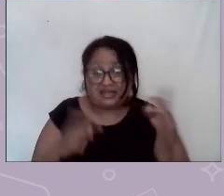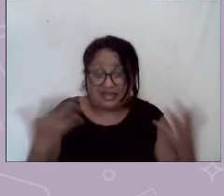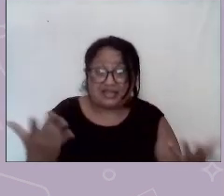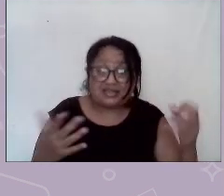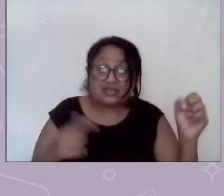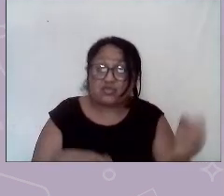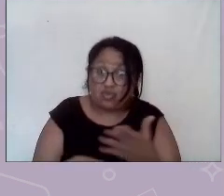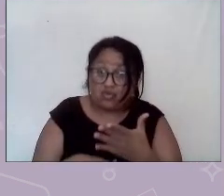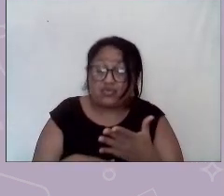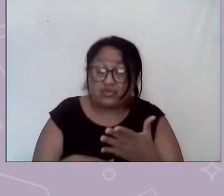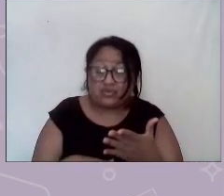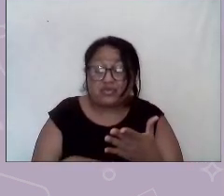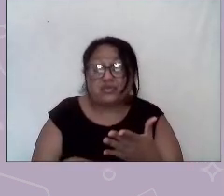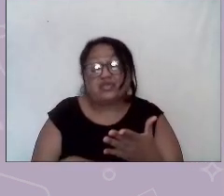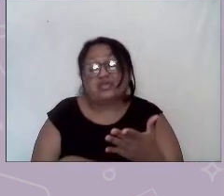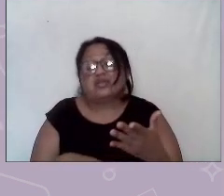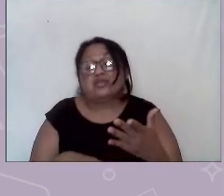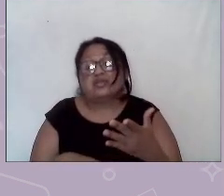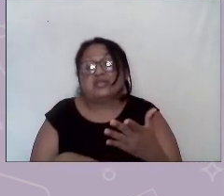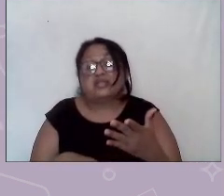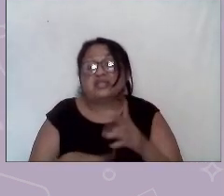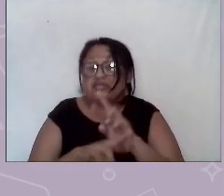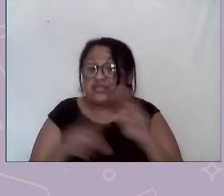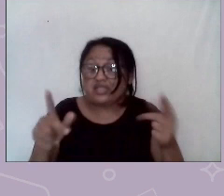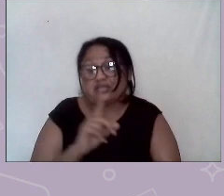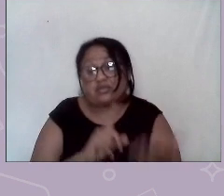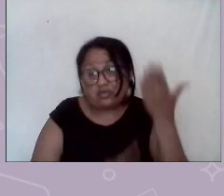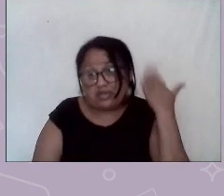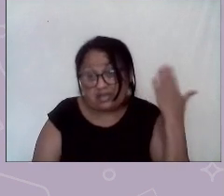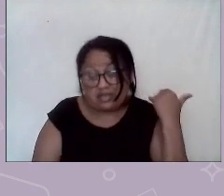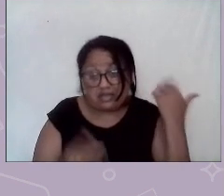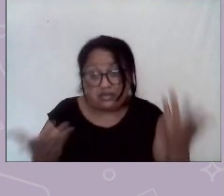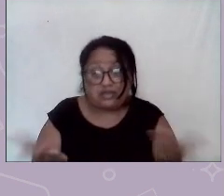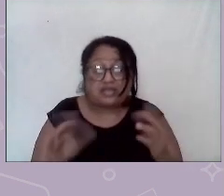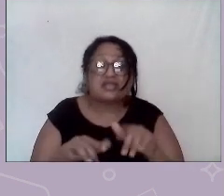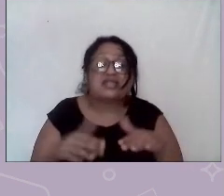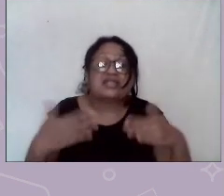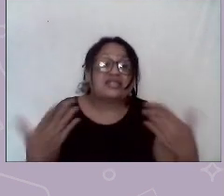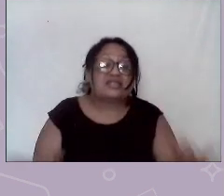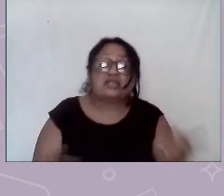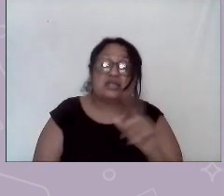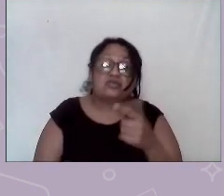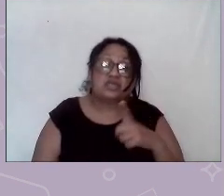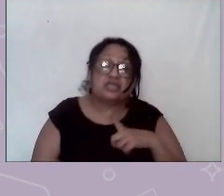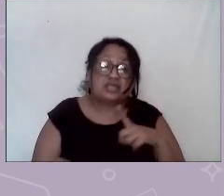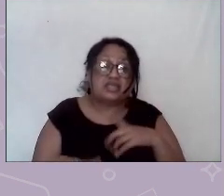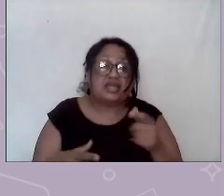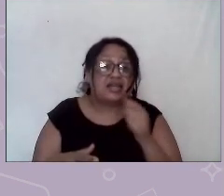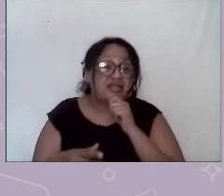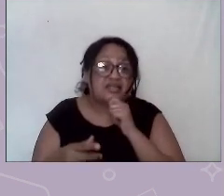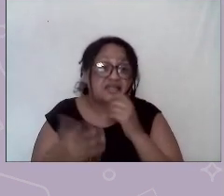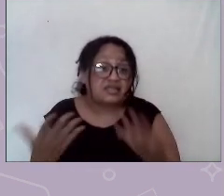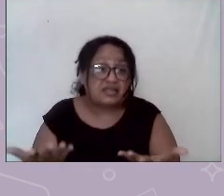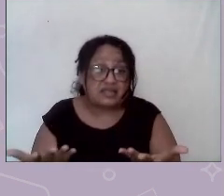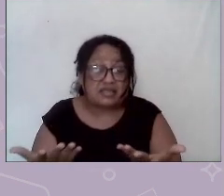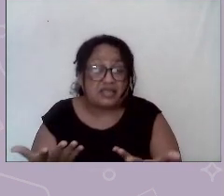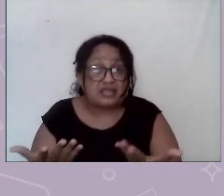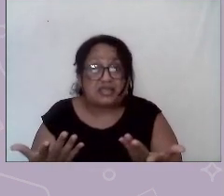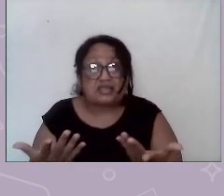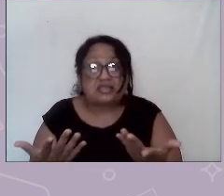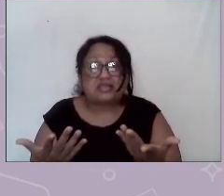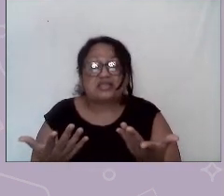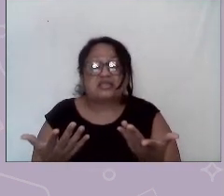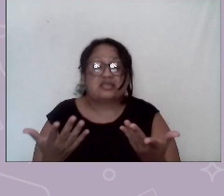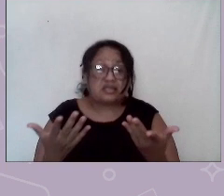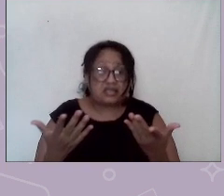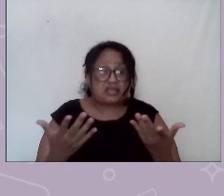do que da pré-história também então não existia ainda um complexo sistema político nesse período